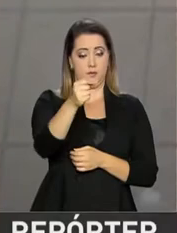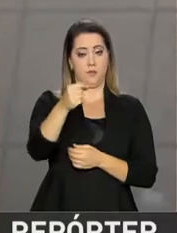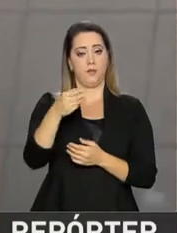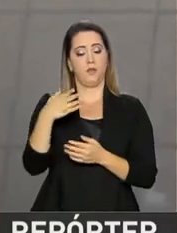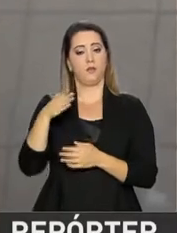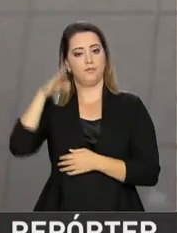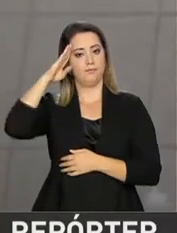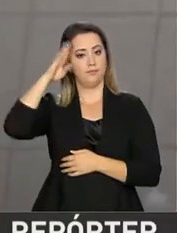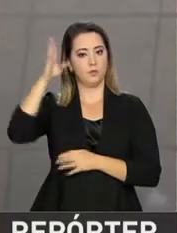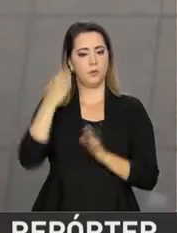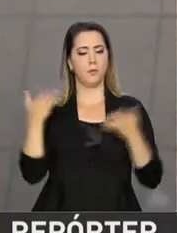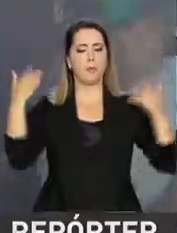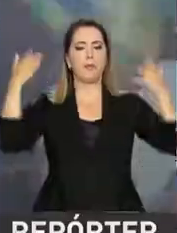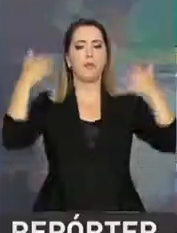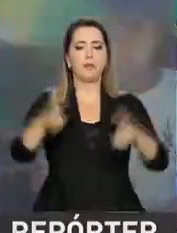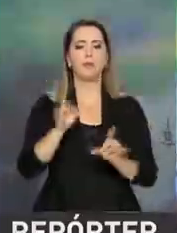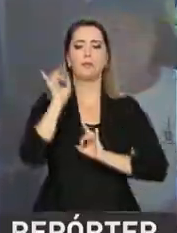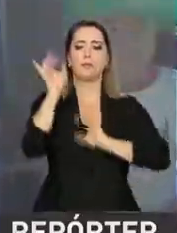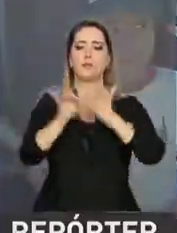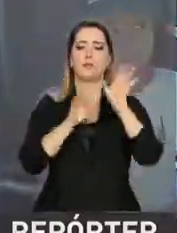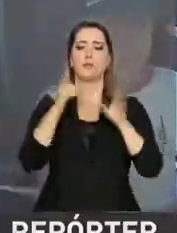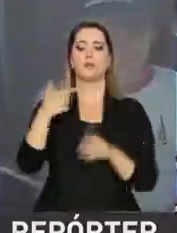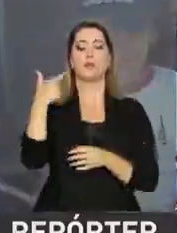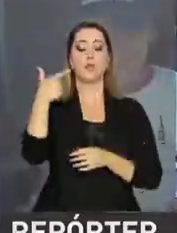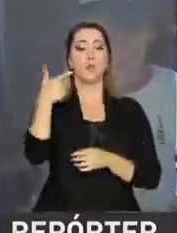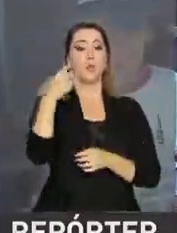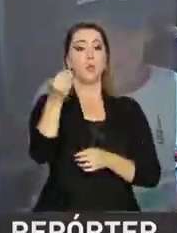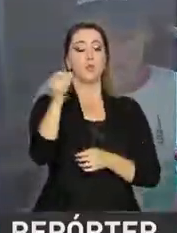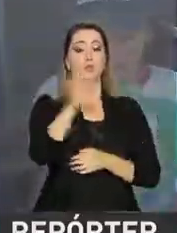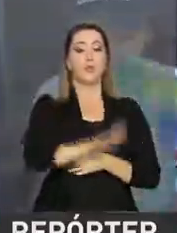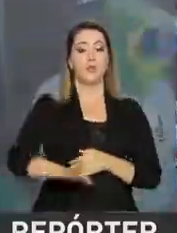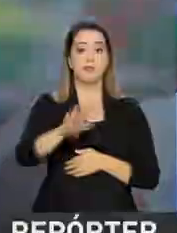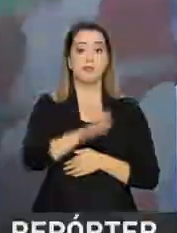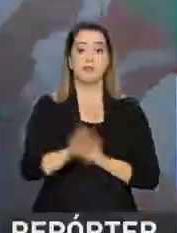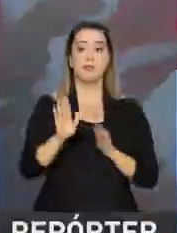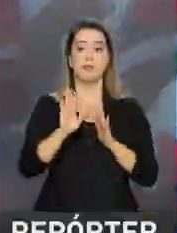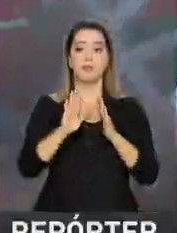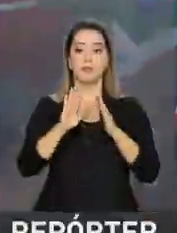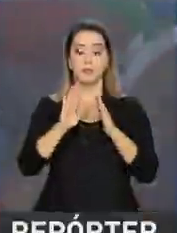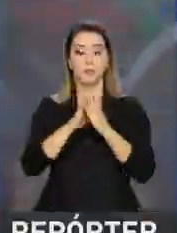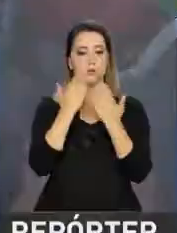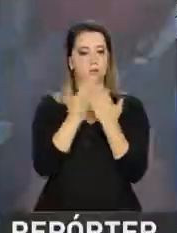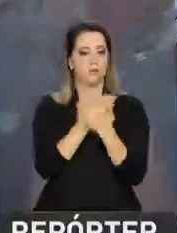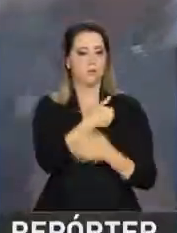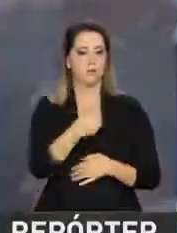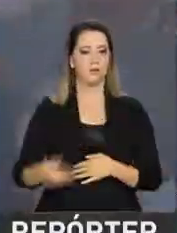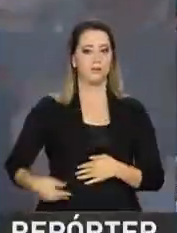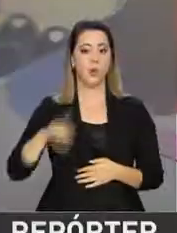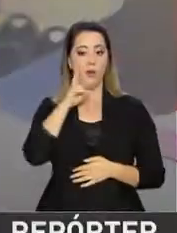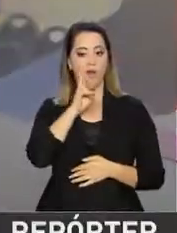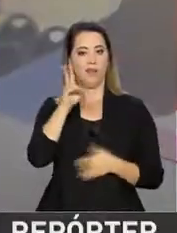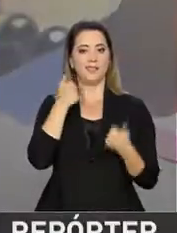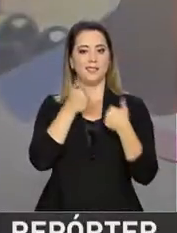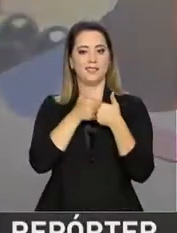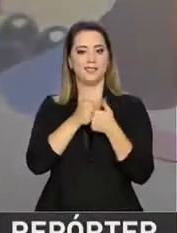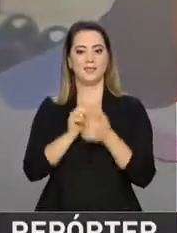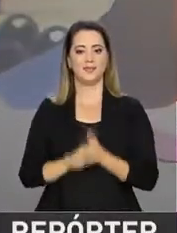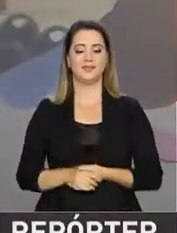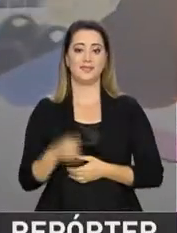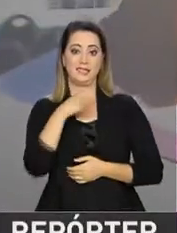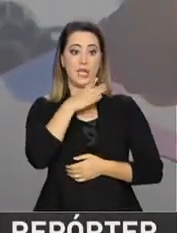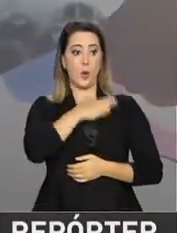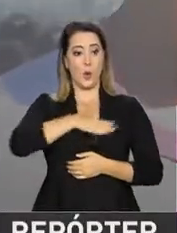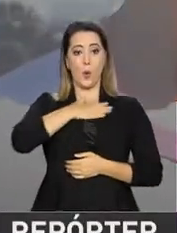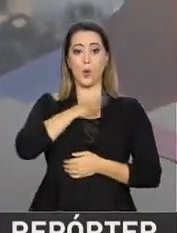participação especial cerca de 200 crianças de escolas públicas acompanhar o evento eu achei muito